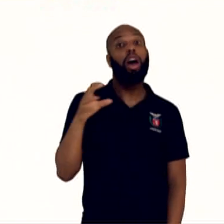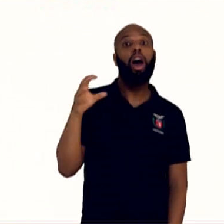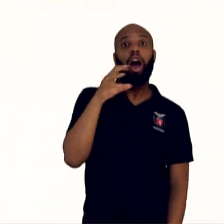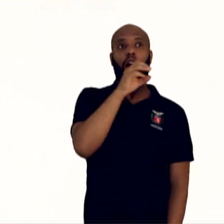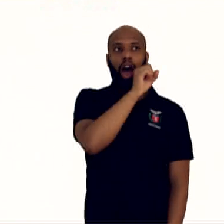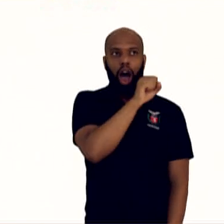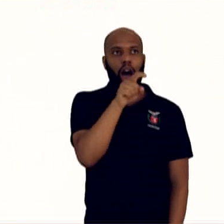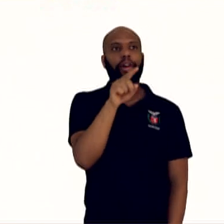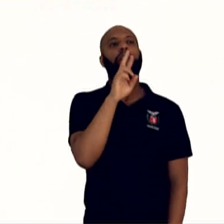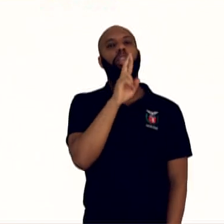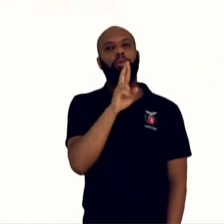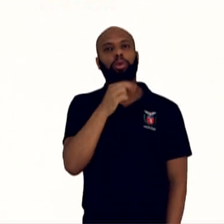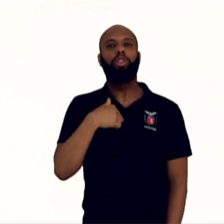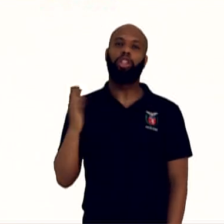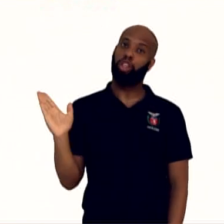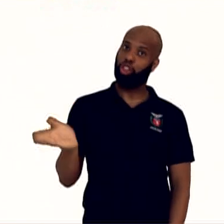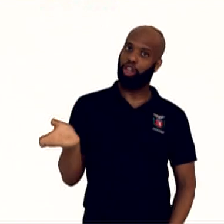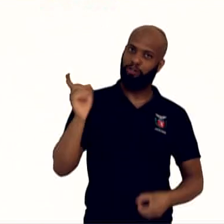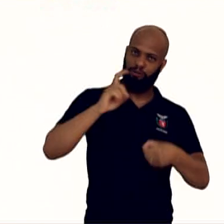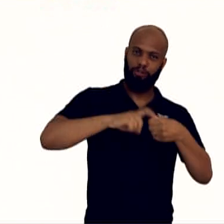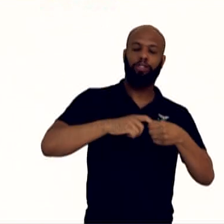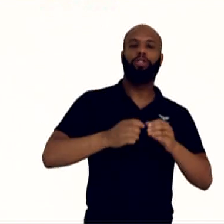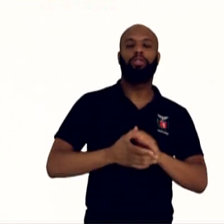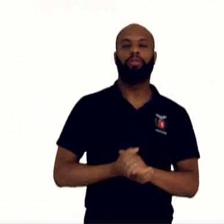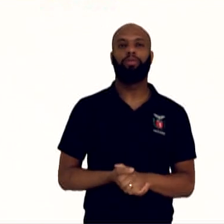rapidinho para vocês responderem e eu já volto.